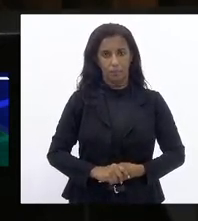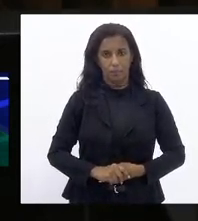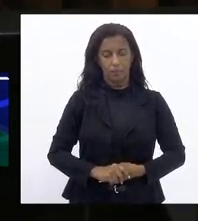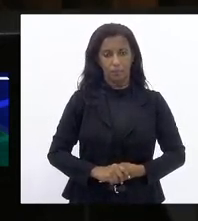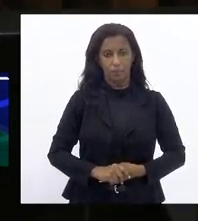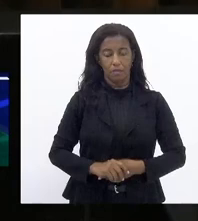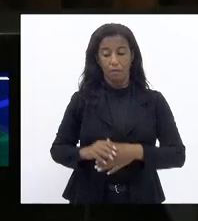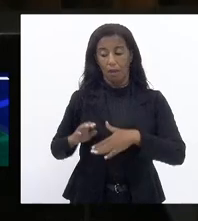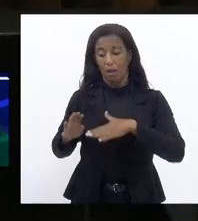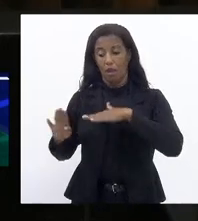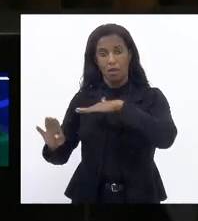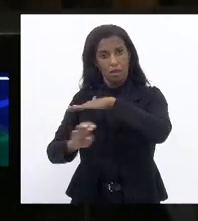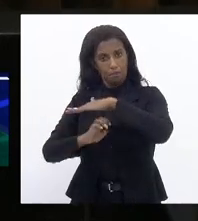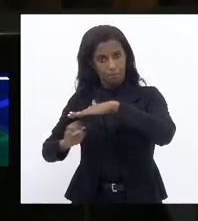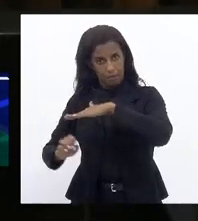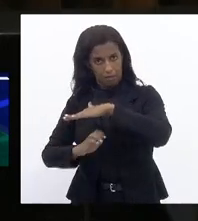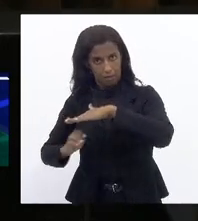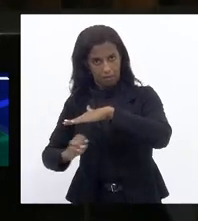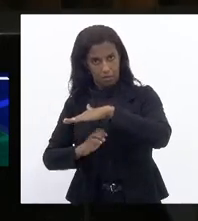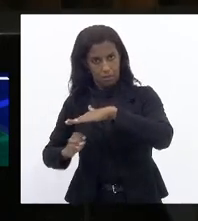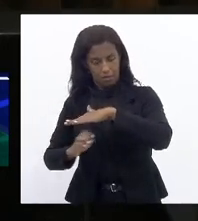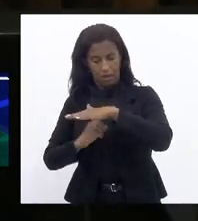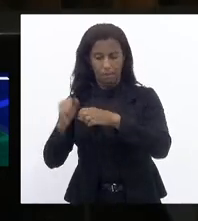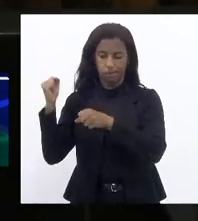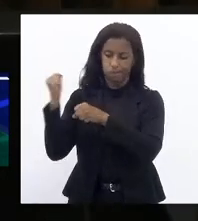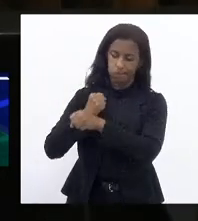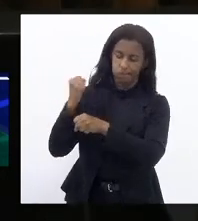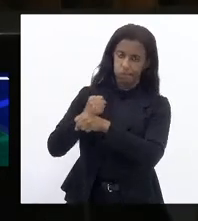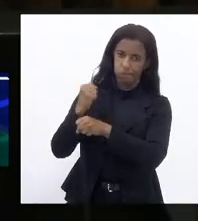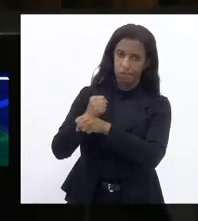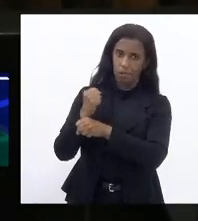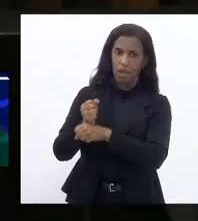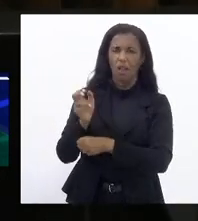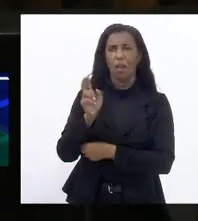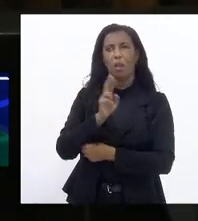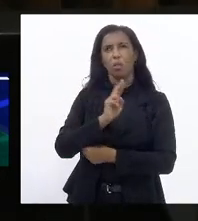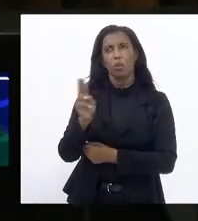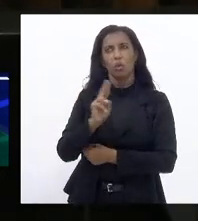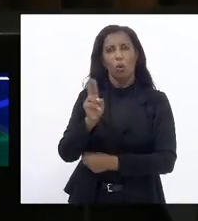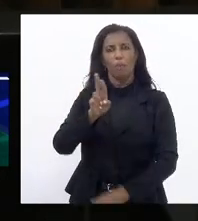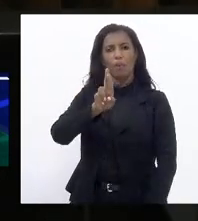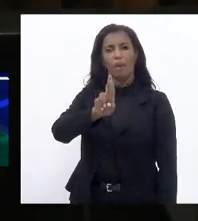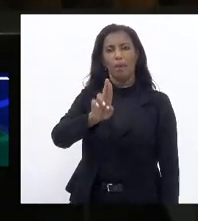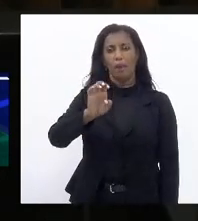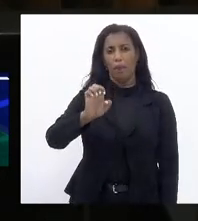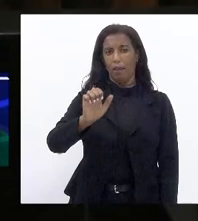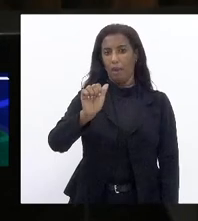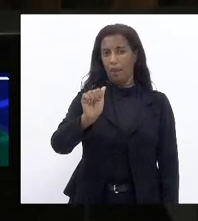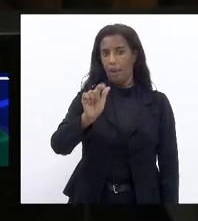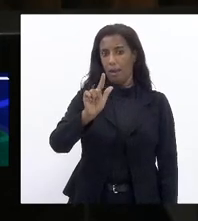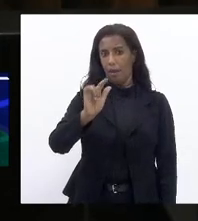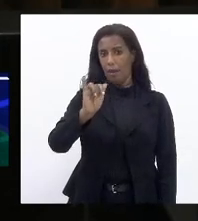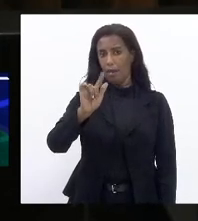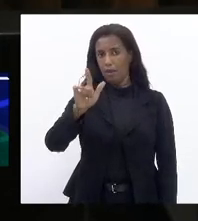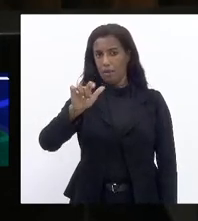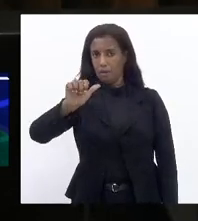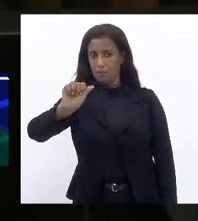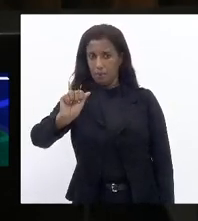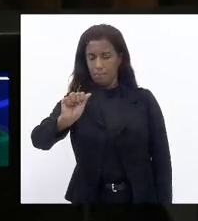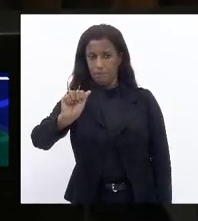A empresa construtora da obra, acho que realiza, salvo engano, se eu tiver me enganado, amanhã eu faço a